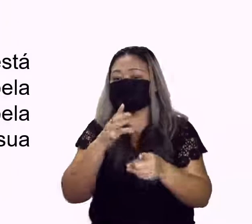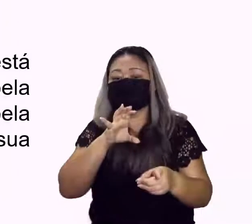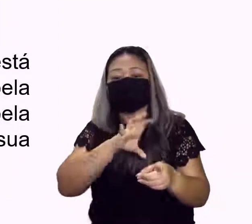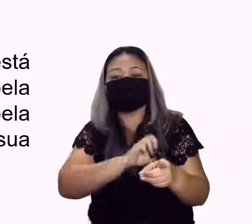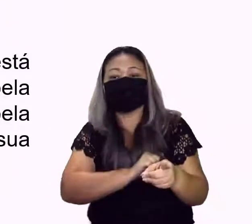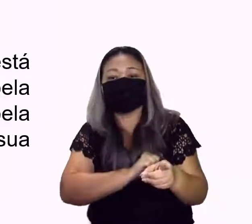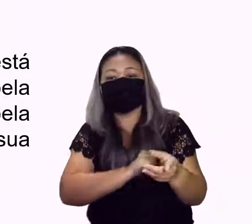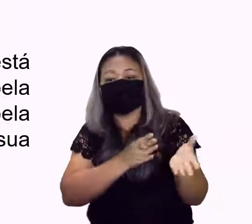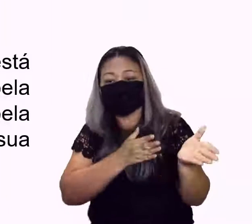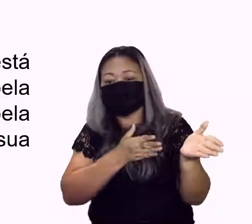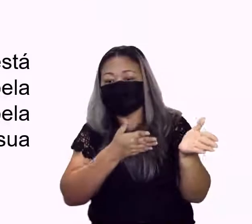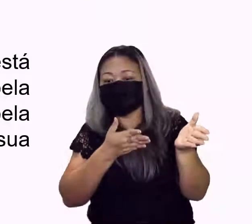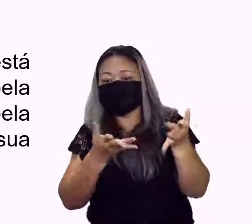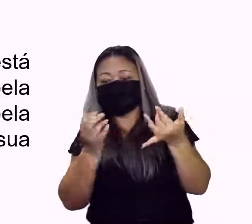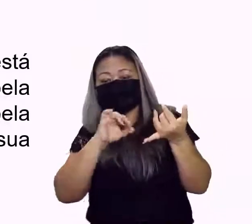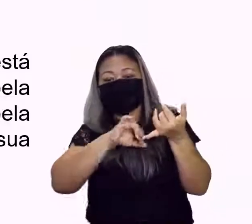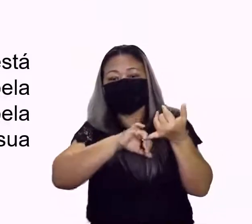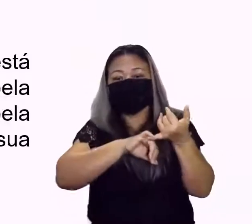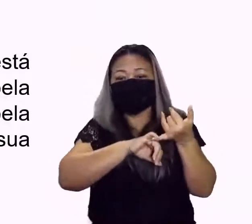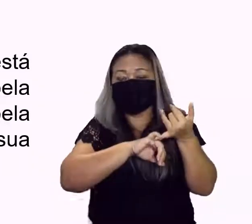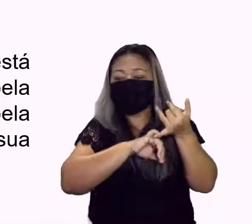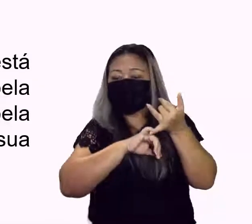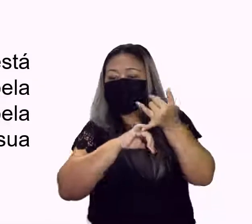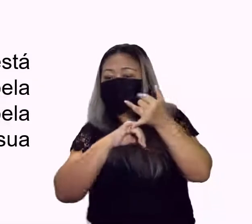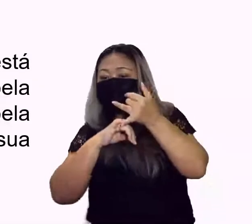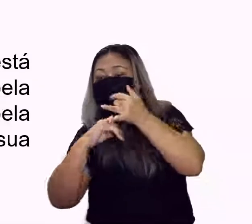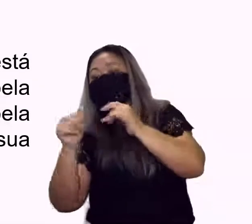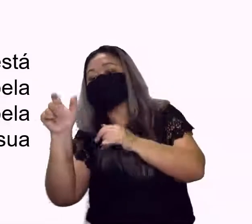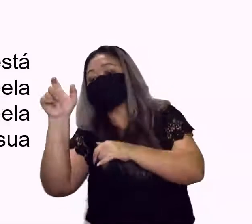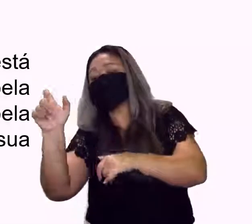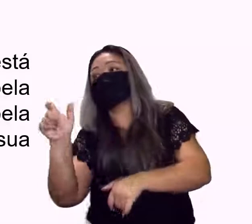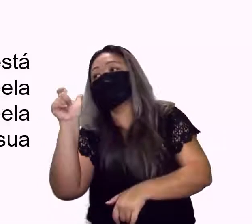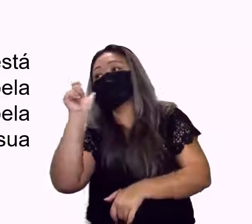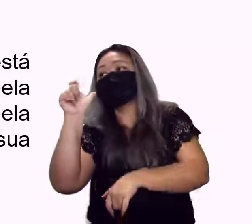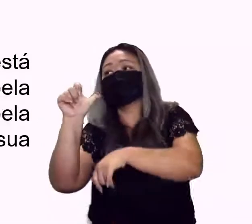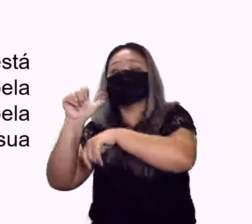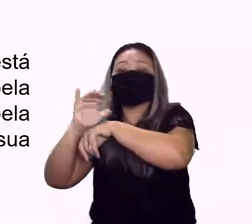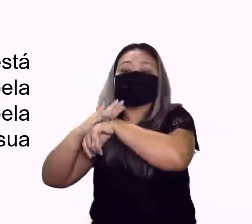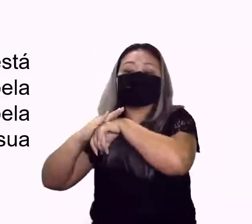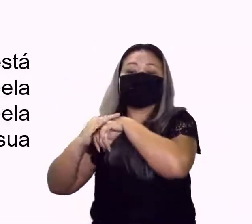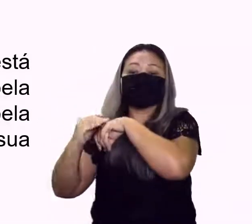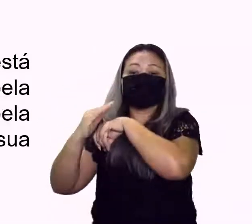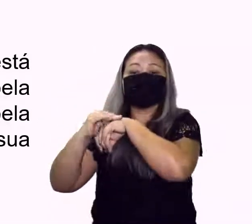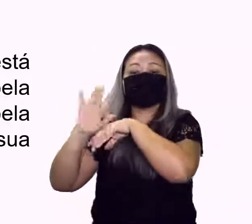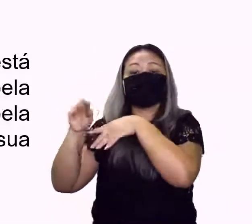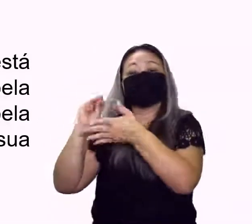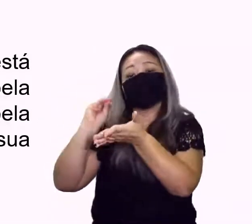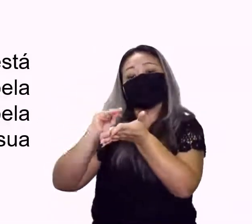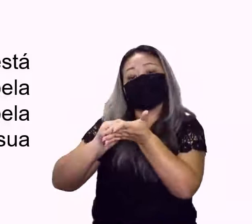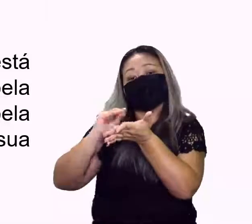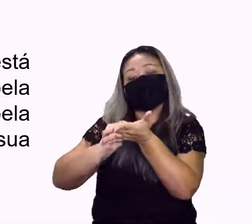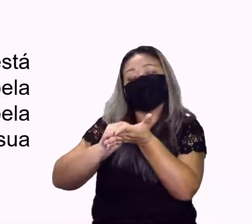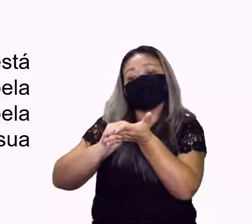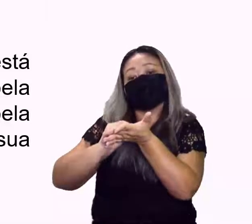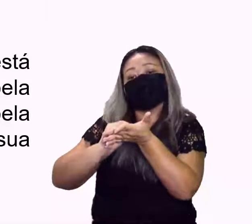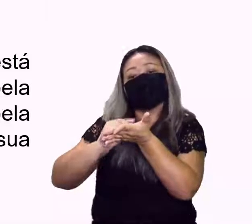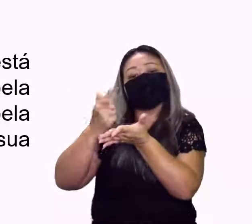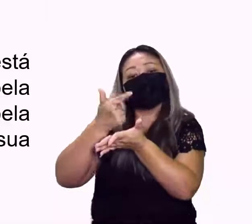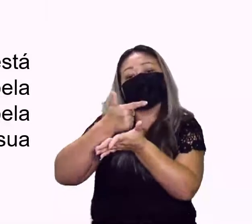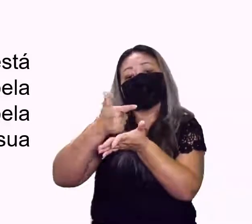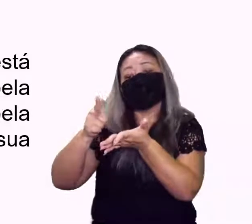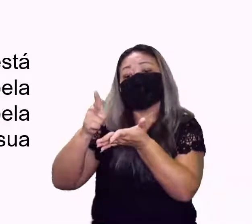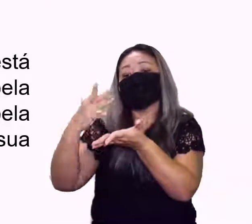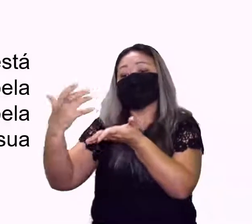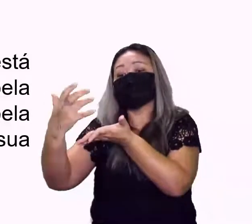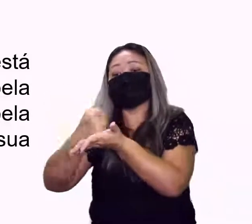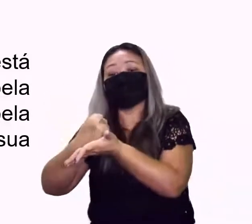do amante em direção ao que? A amada. Dessa forma, a carência ou a falta, jamais